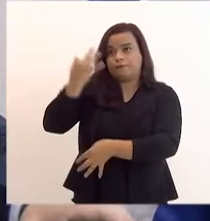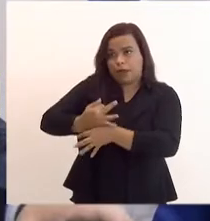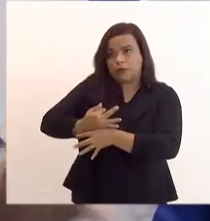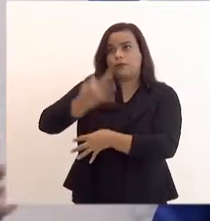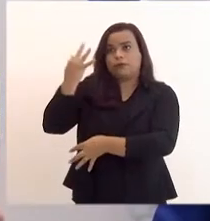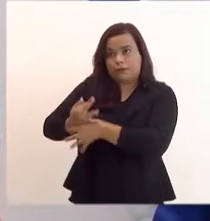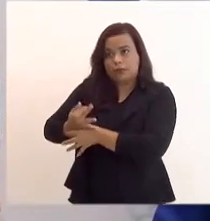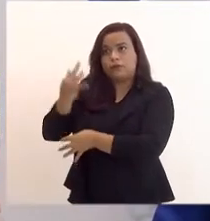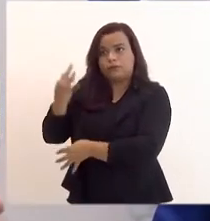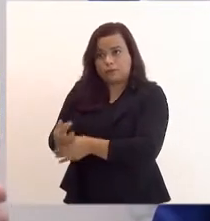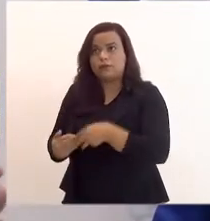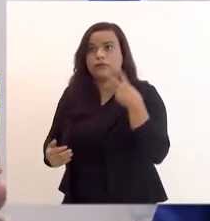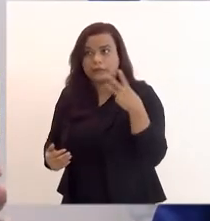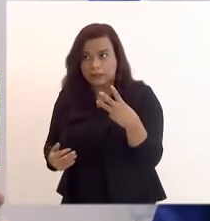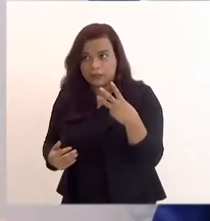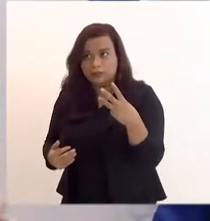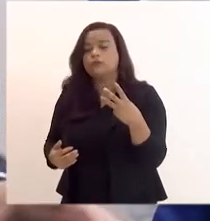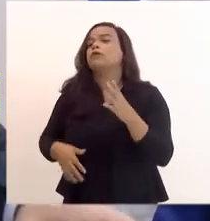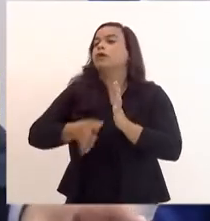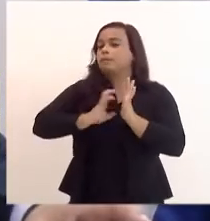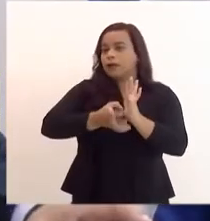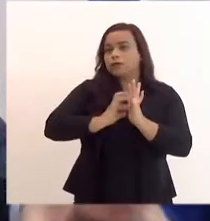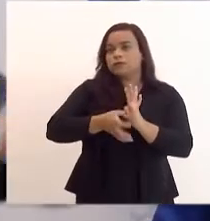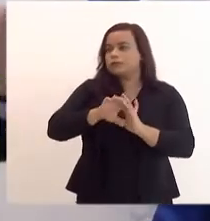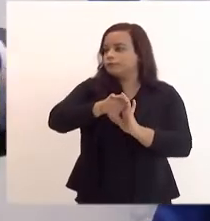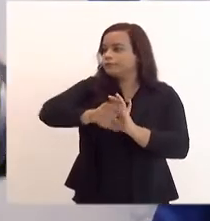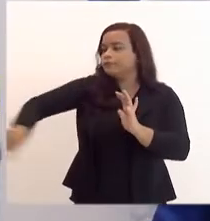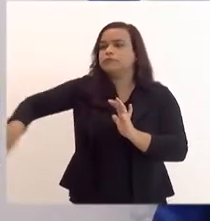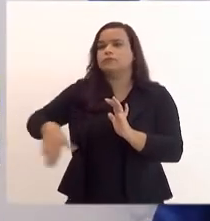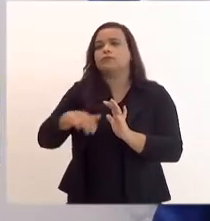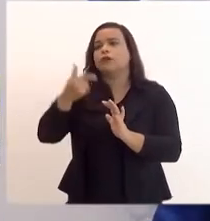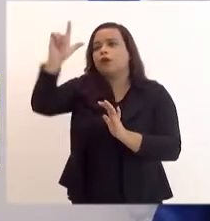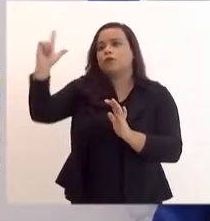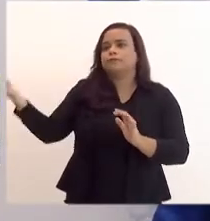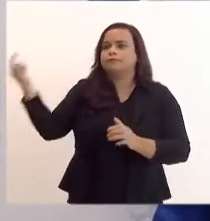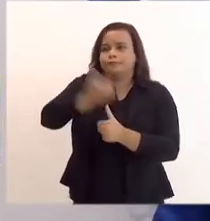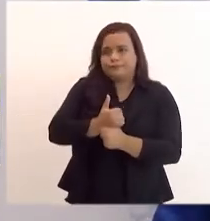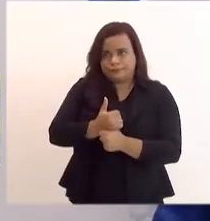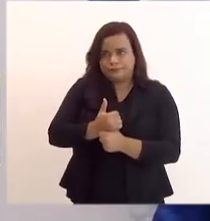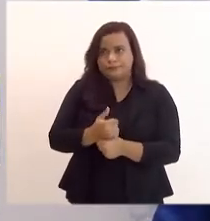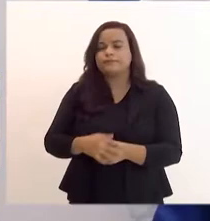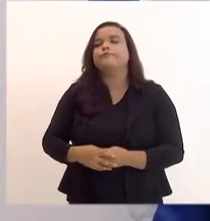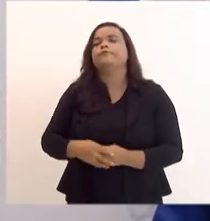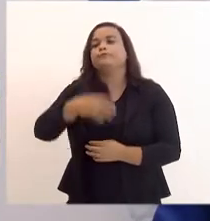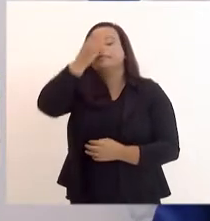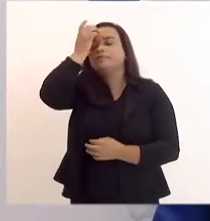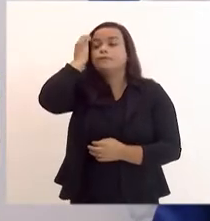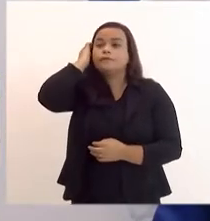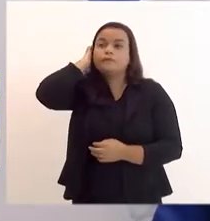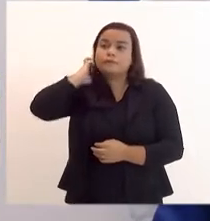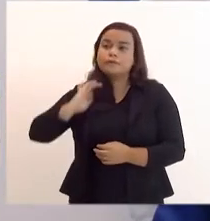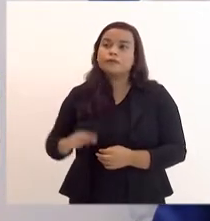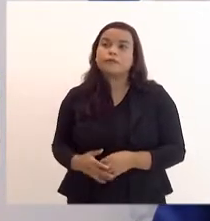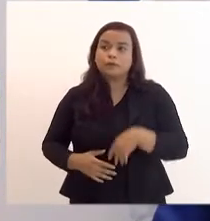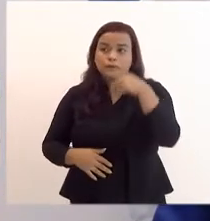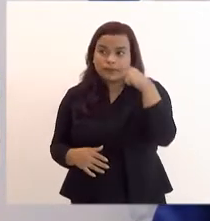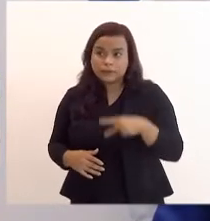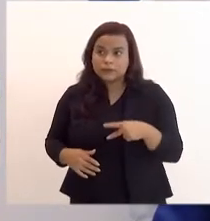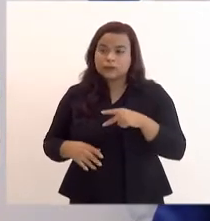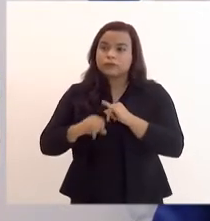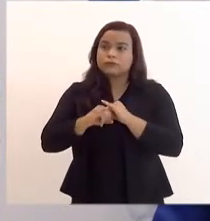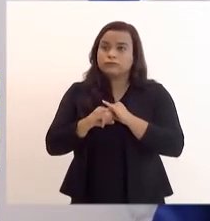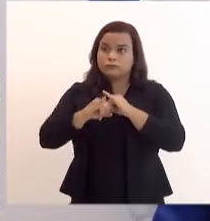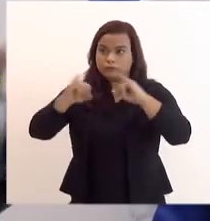informação, a deliberação aqui do nosso plenário, nosso pleno aqui. Eu vou, como presidente, vou emitir uma nota,